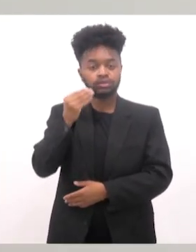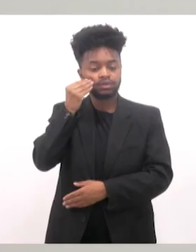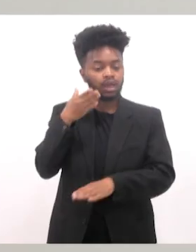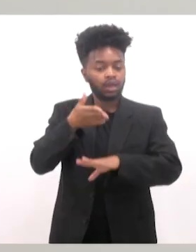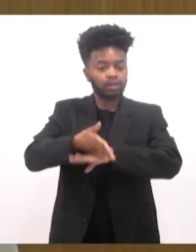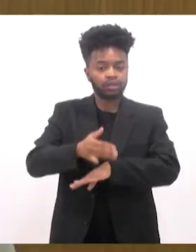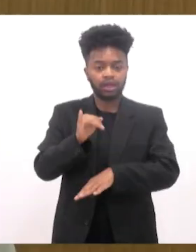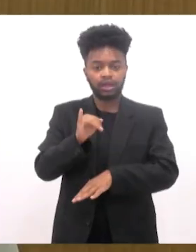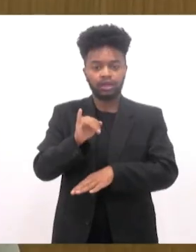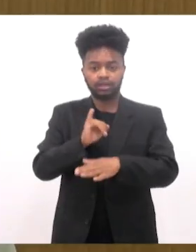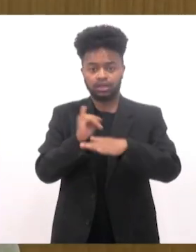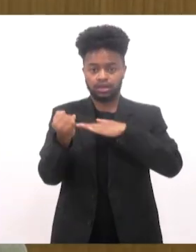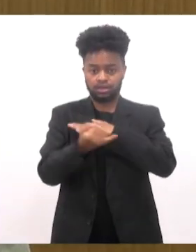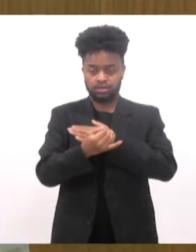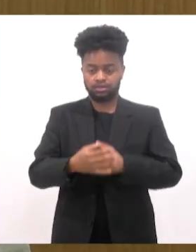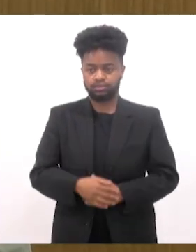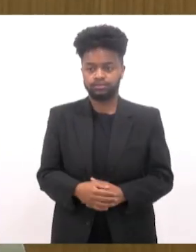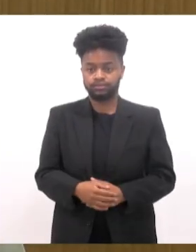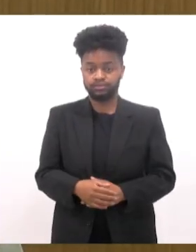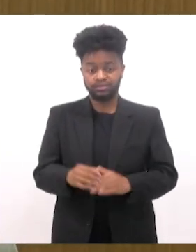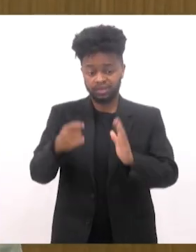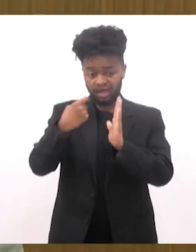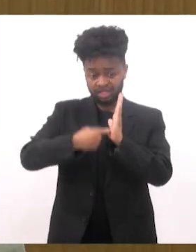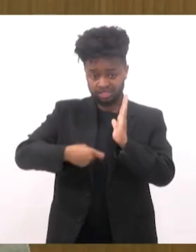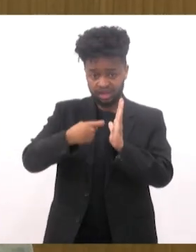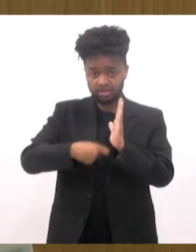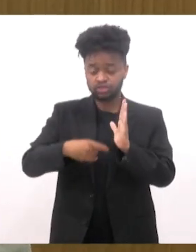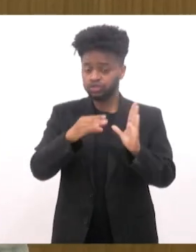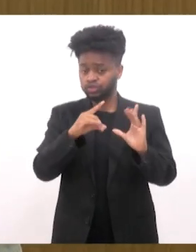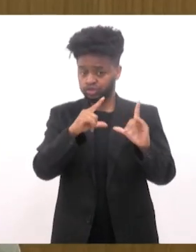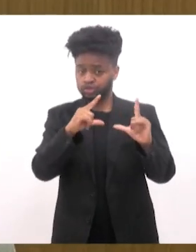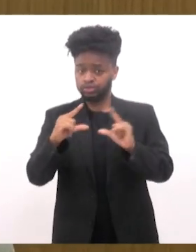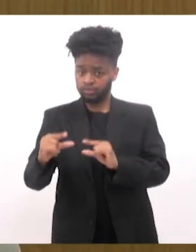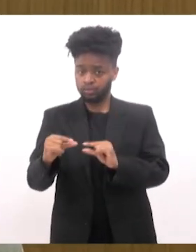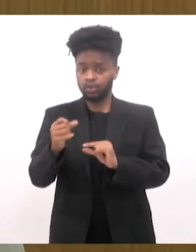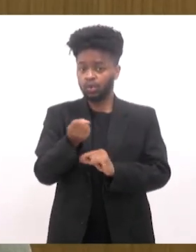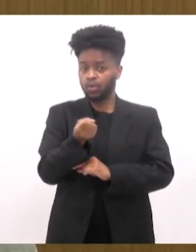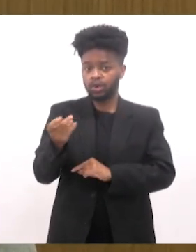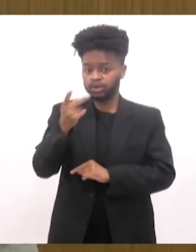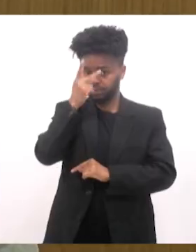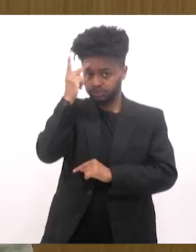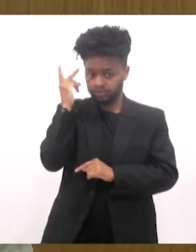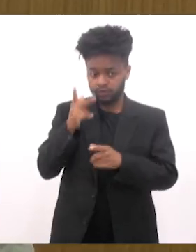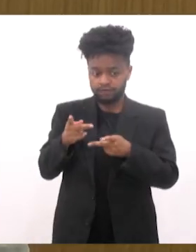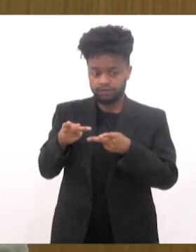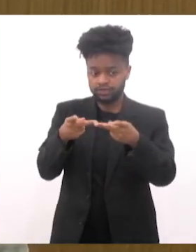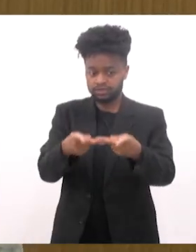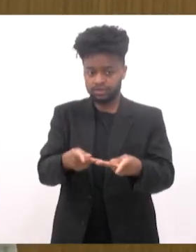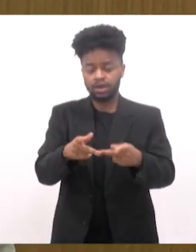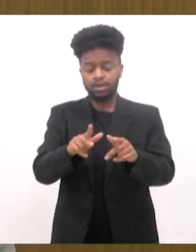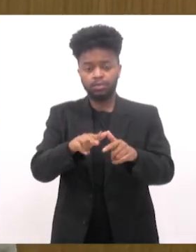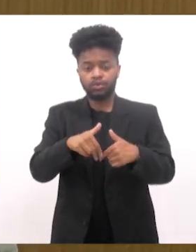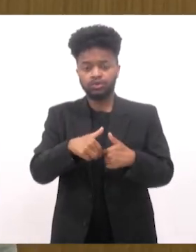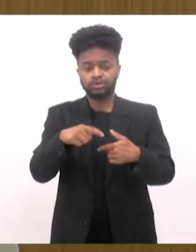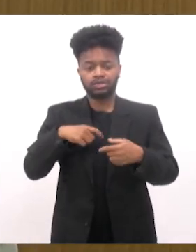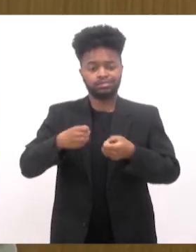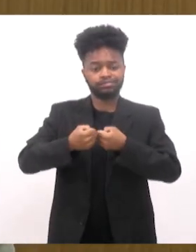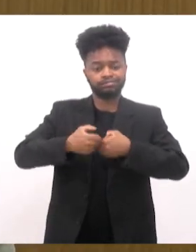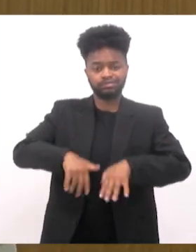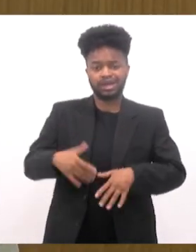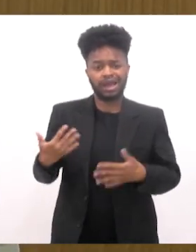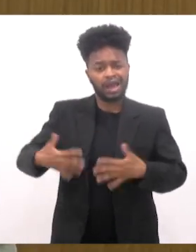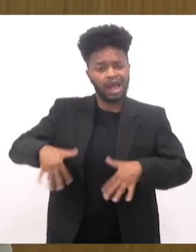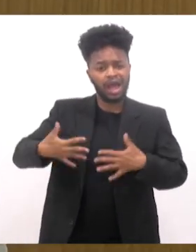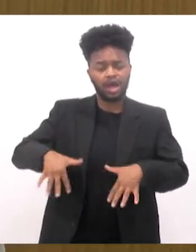na Ilha Grande. Essa taxa ela vai diminuir muito o fluxo de visitação em razão de onerar demais a